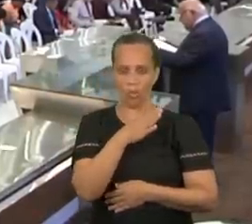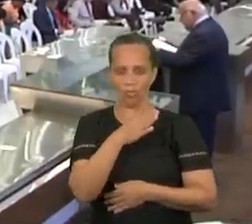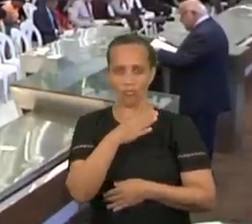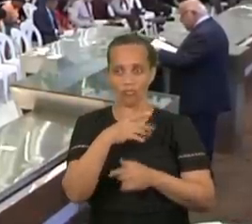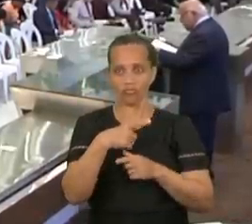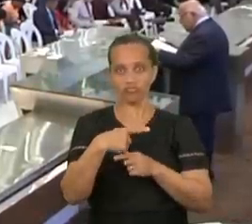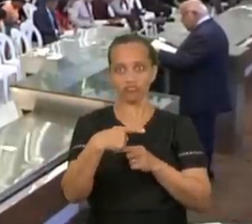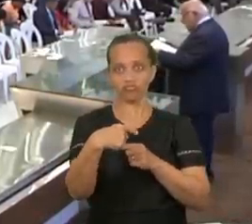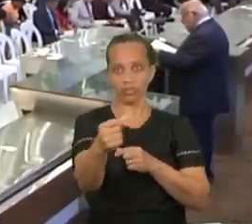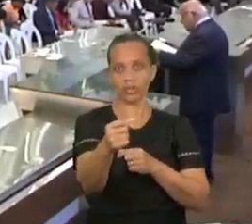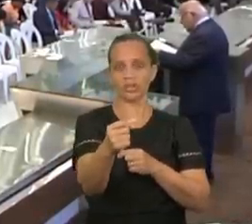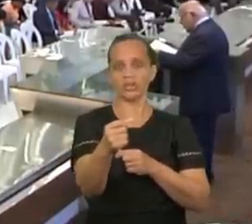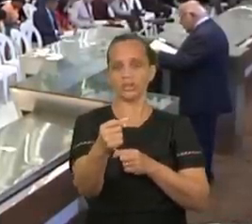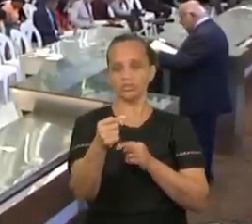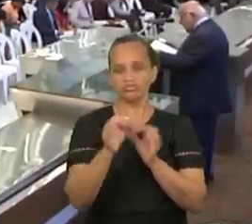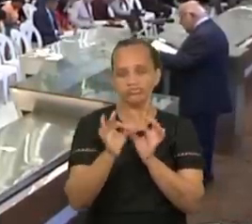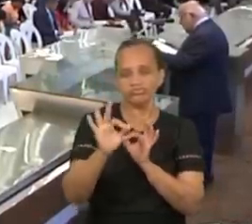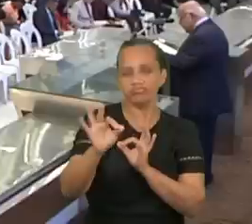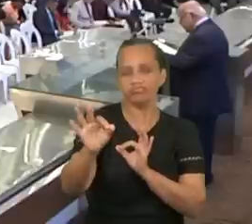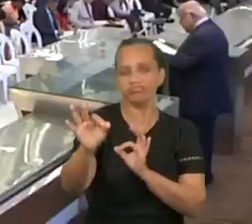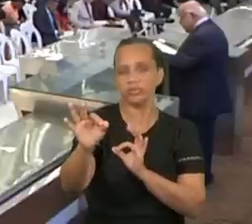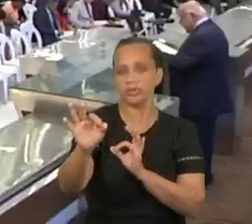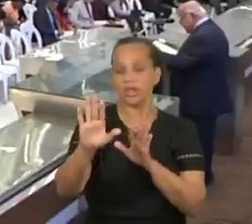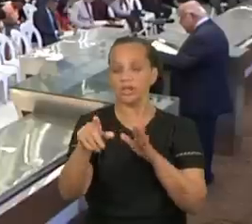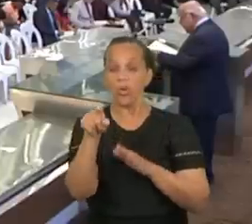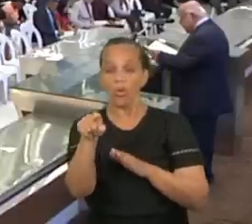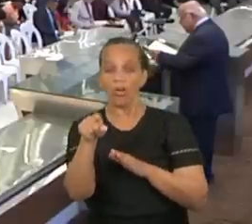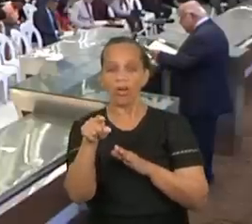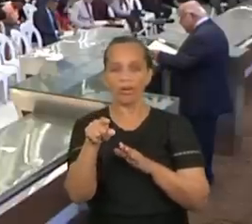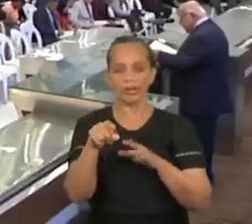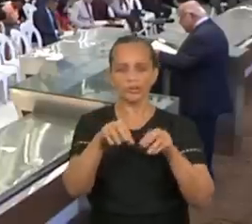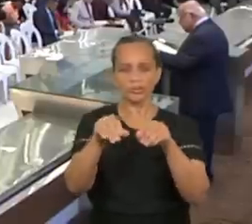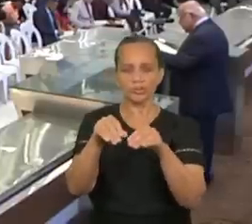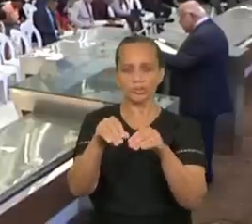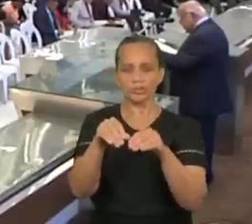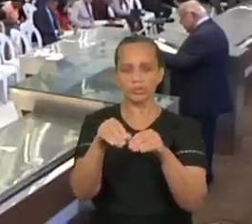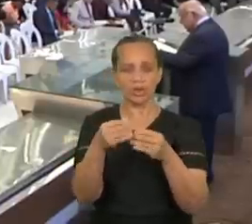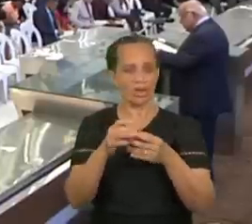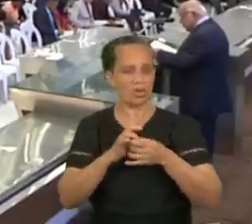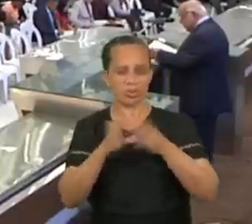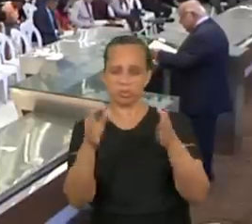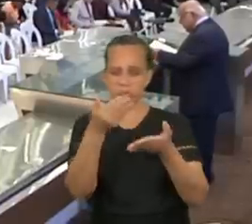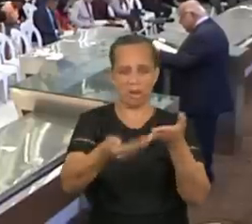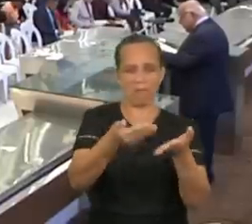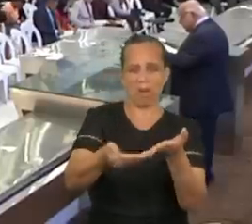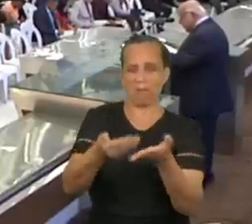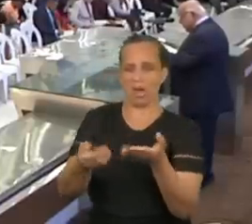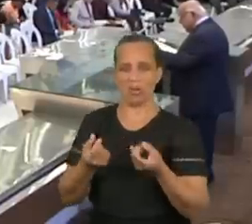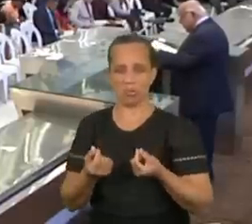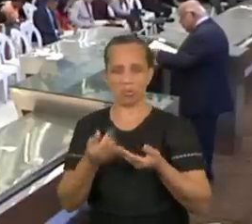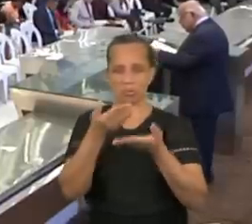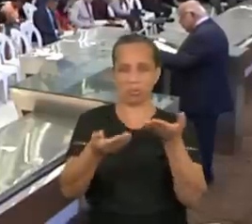terra longínqua e ali fez o quê desperdiçou a sua fazenda